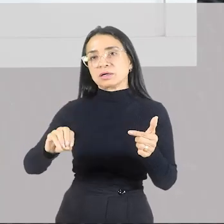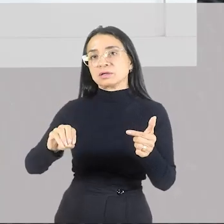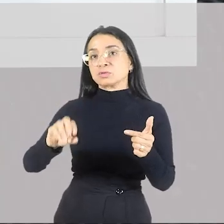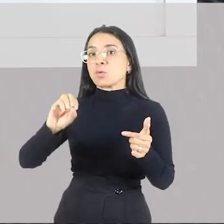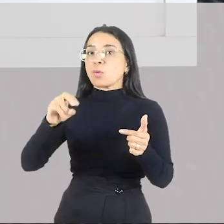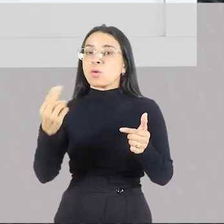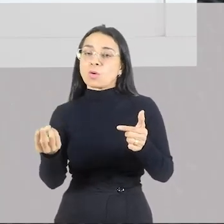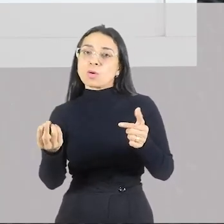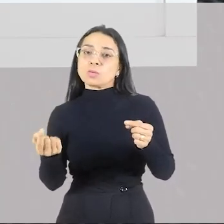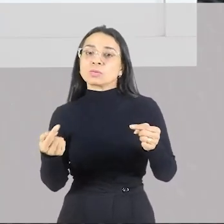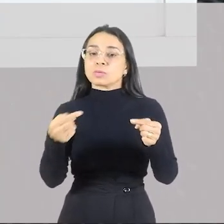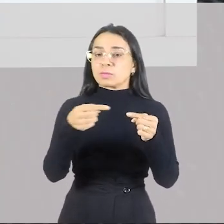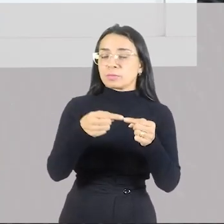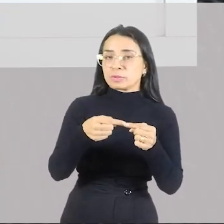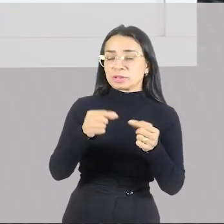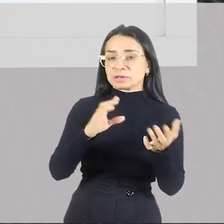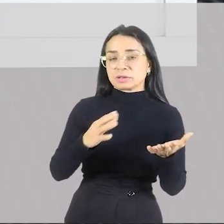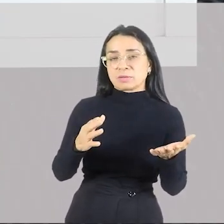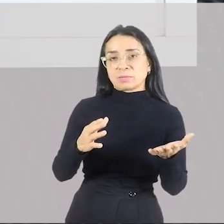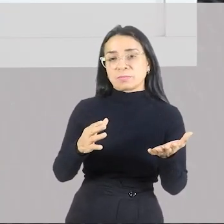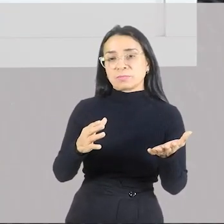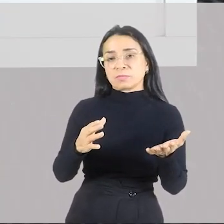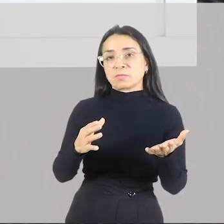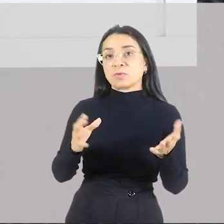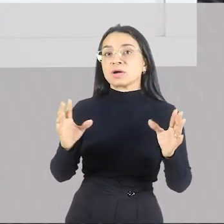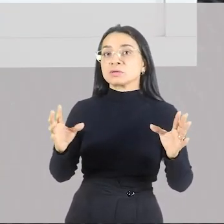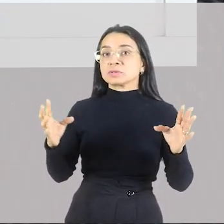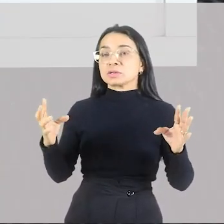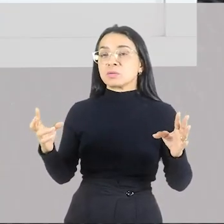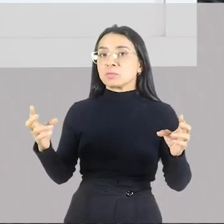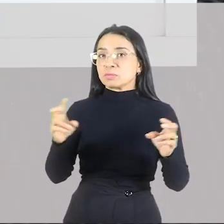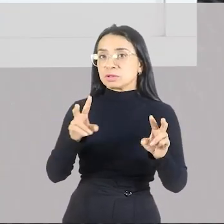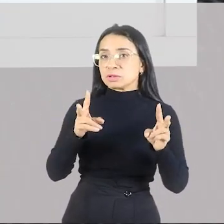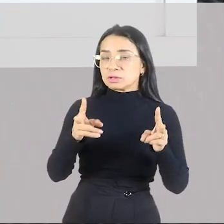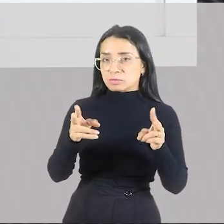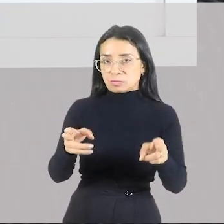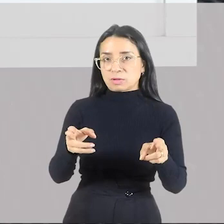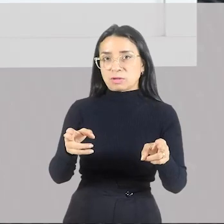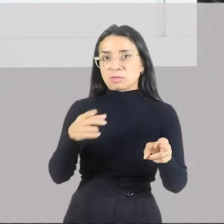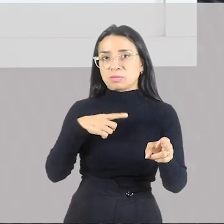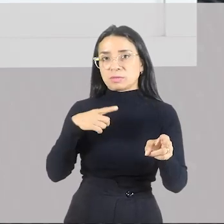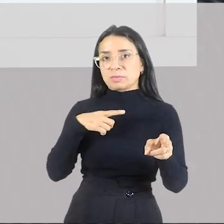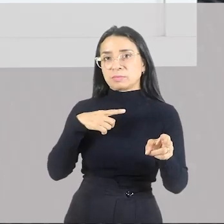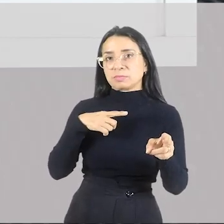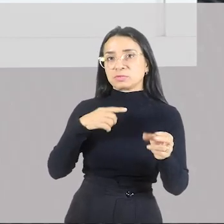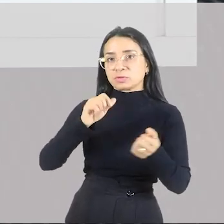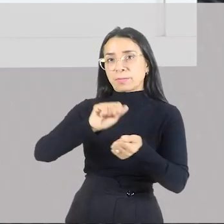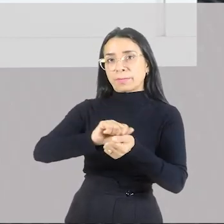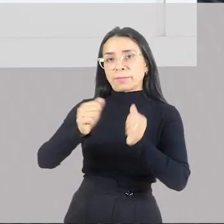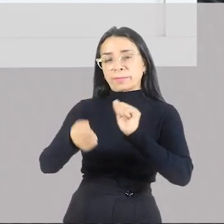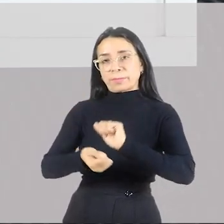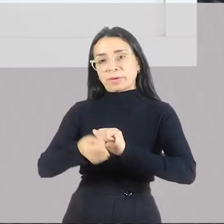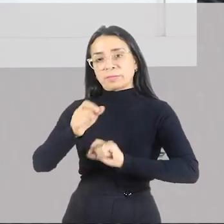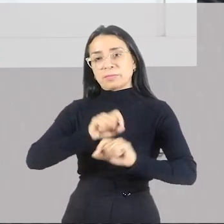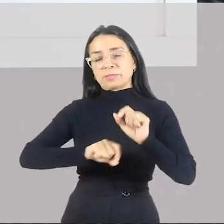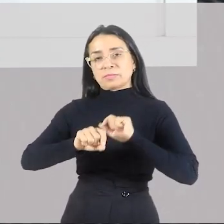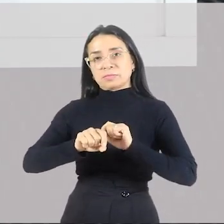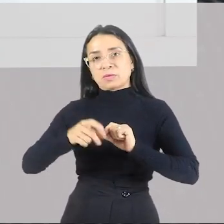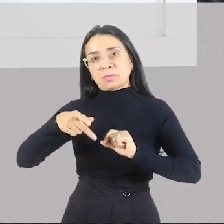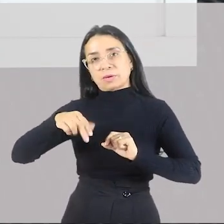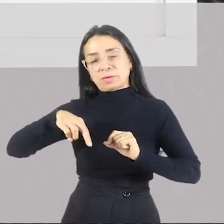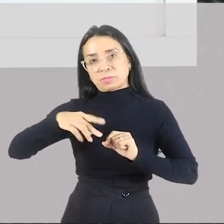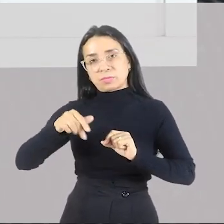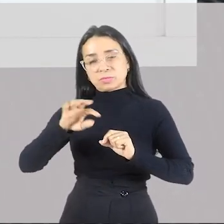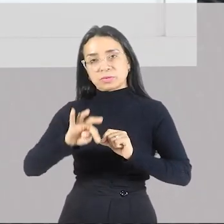combinação. Quando bate igual, geralmente é um problema de permutação, certo? Sim, professor,